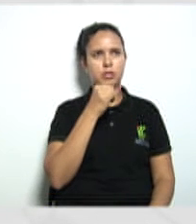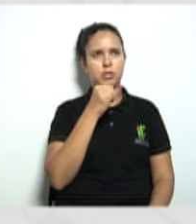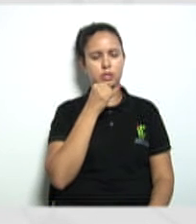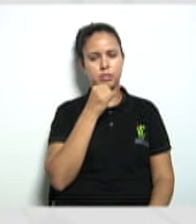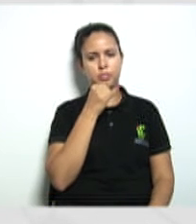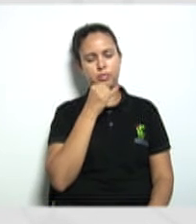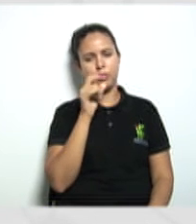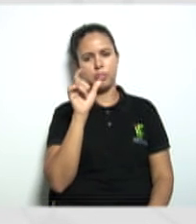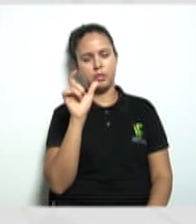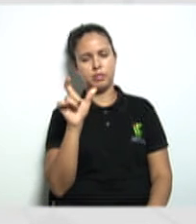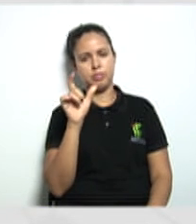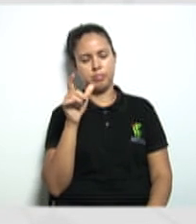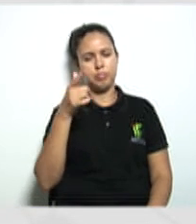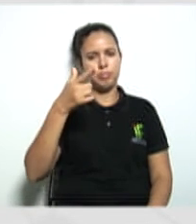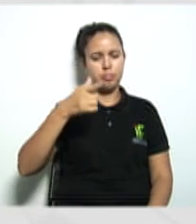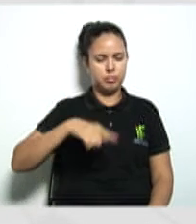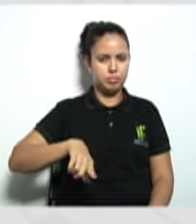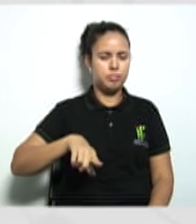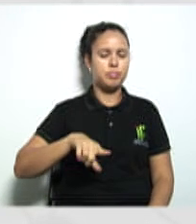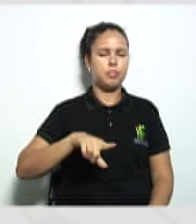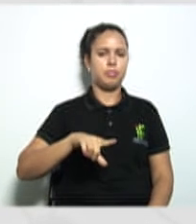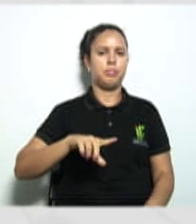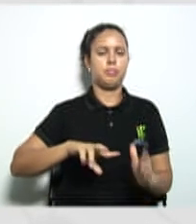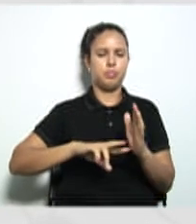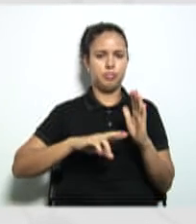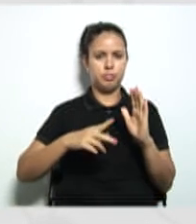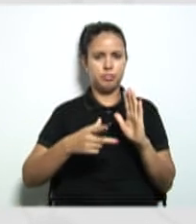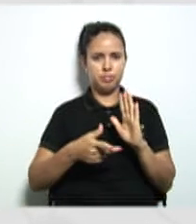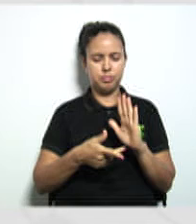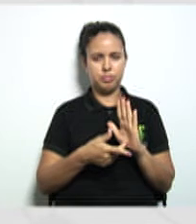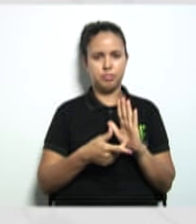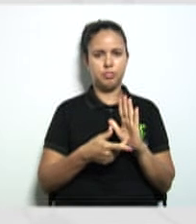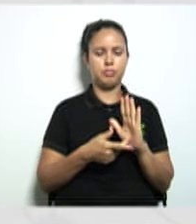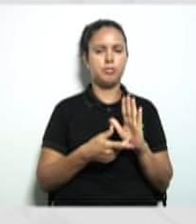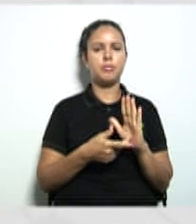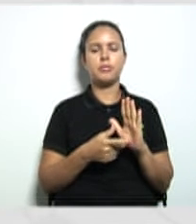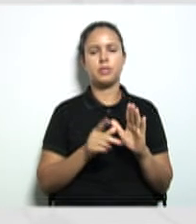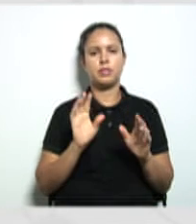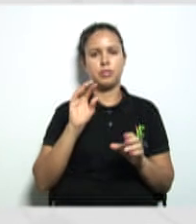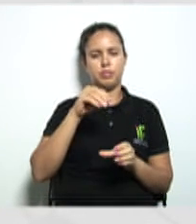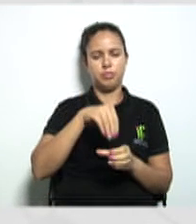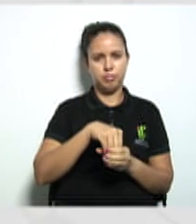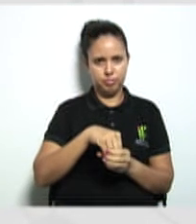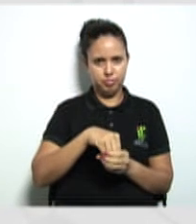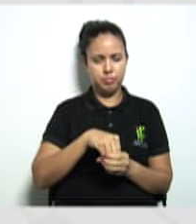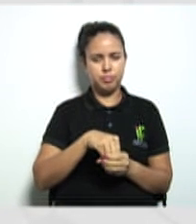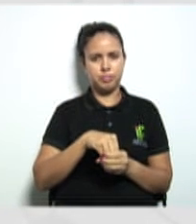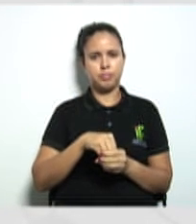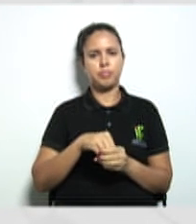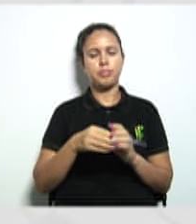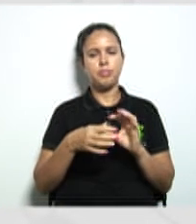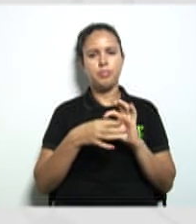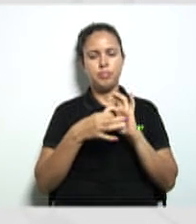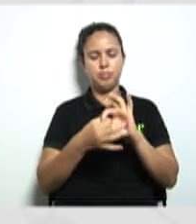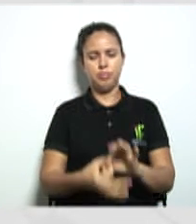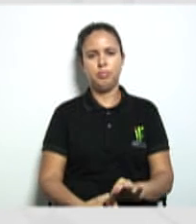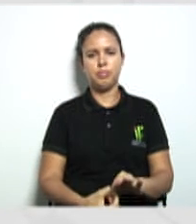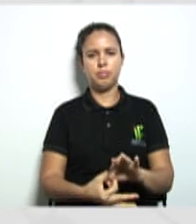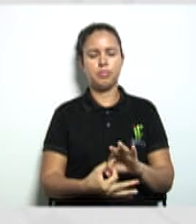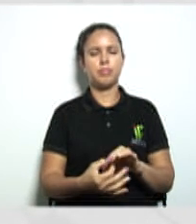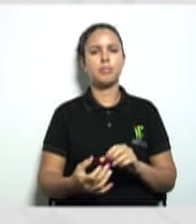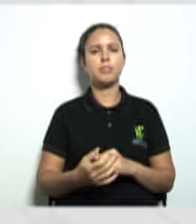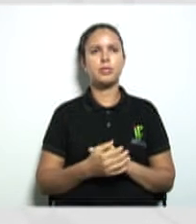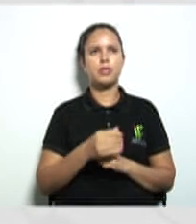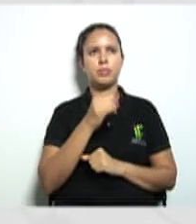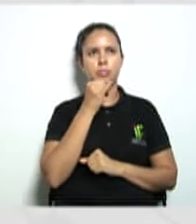um significado, eu coloco dentro do significado da nossa disciplina, da nossa matéria. Como, por exemplo,